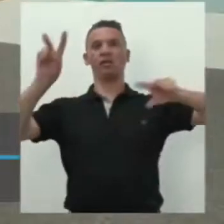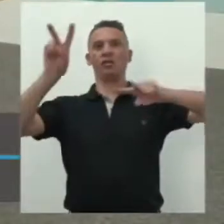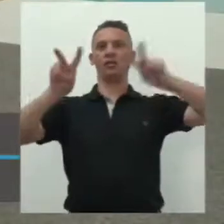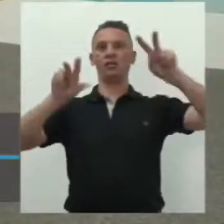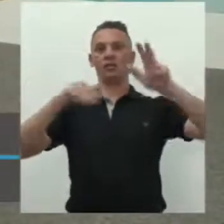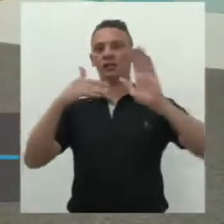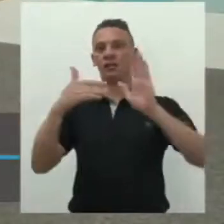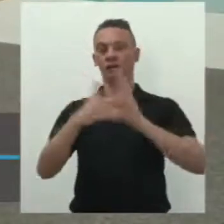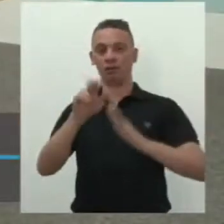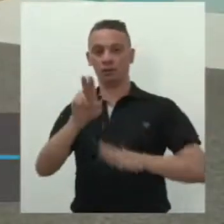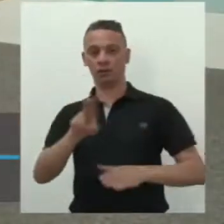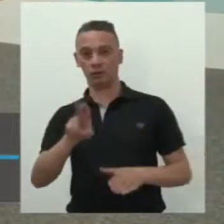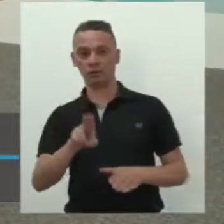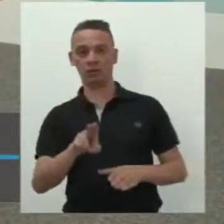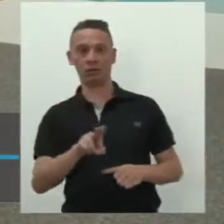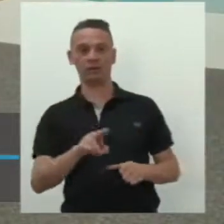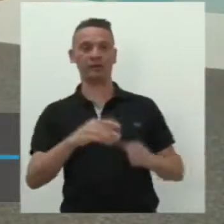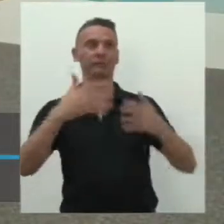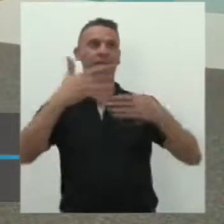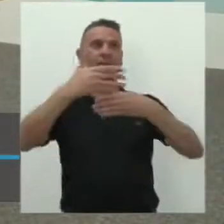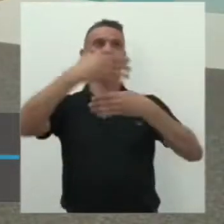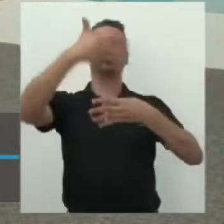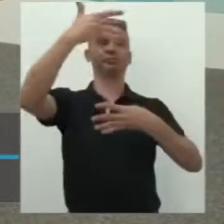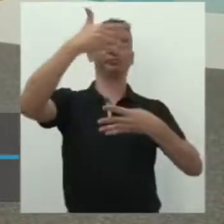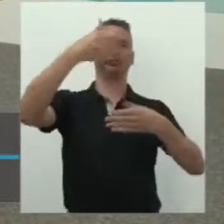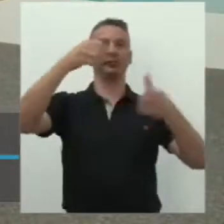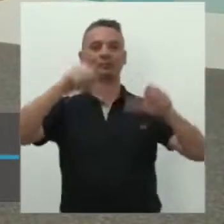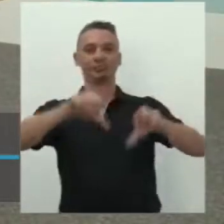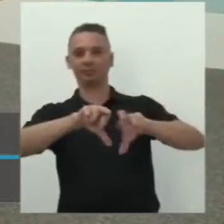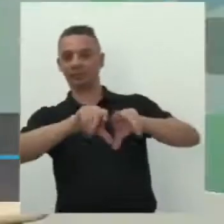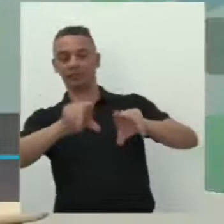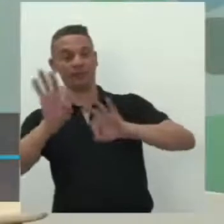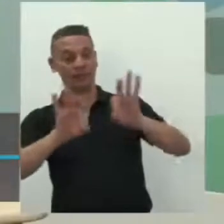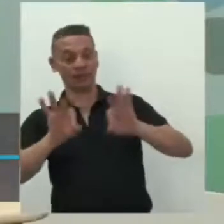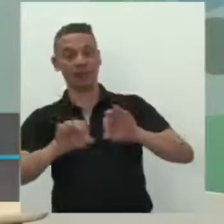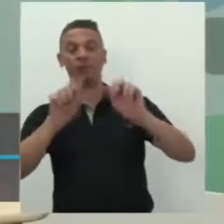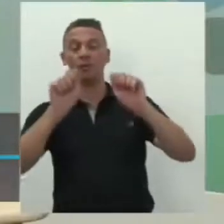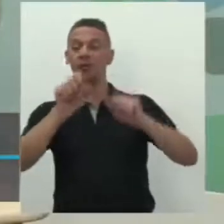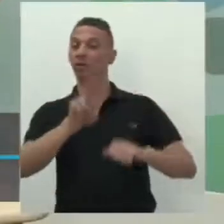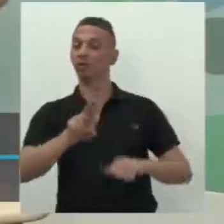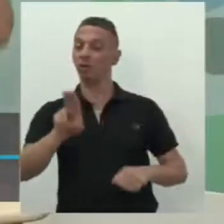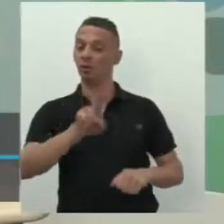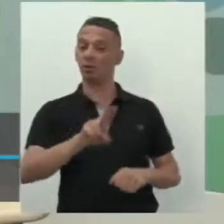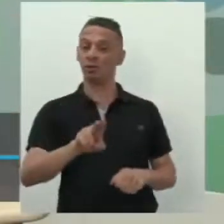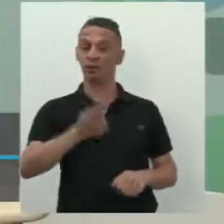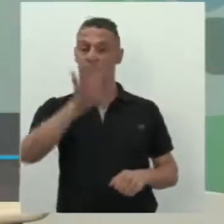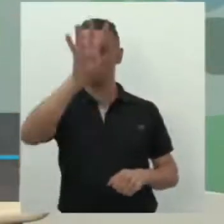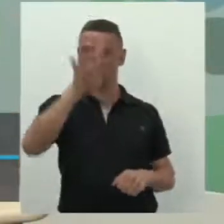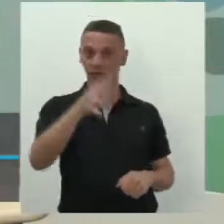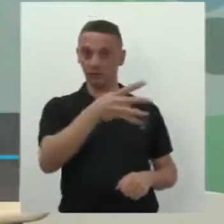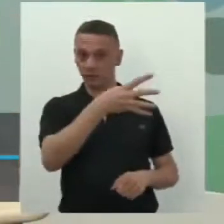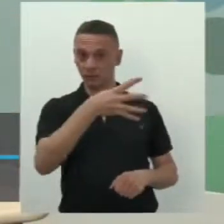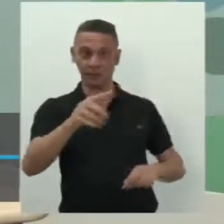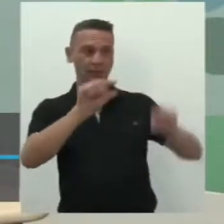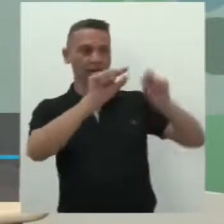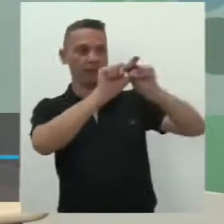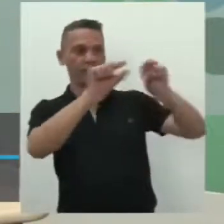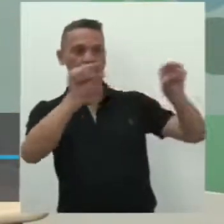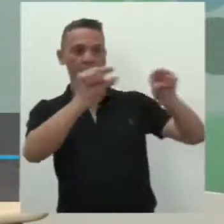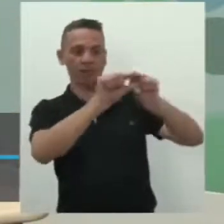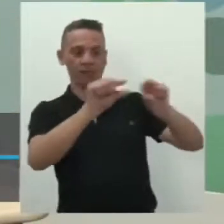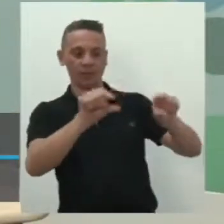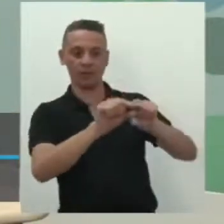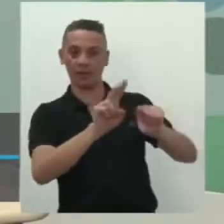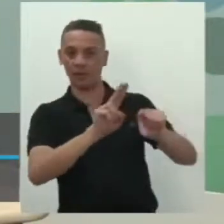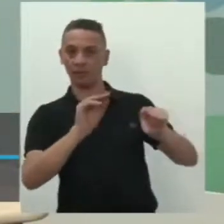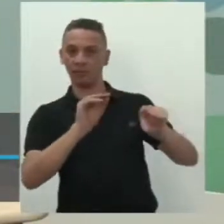aquilo desmonta, cai, enfim, acontece de tudo. Então, é interessante, porque daí a gente fixa o nome dos alunos e aí a